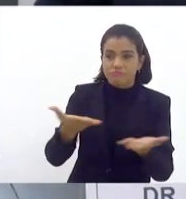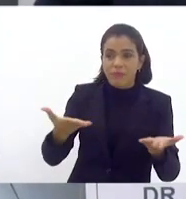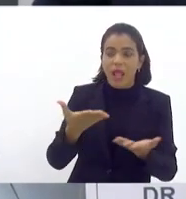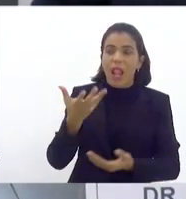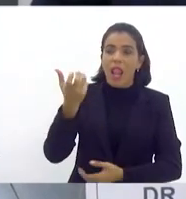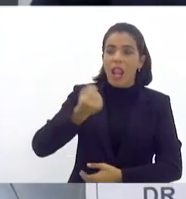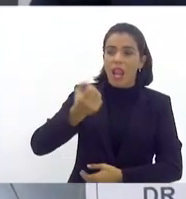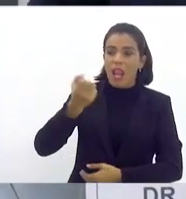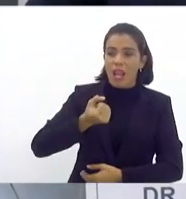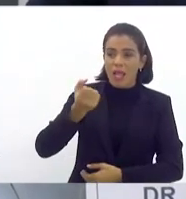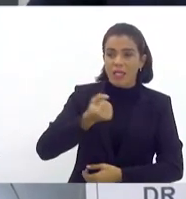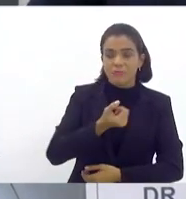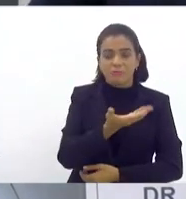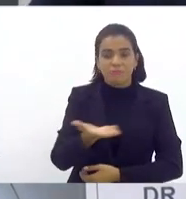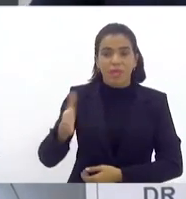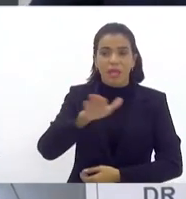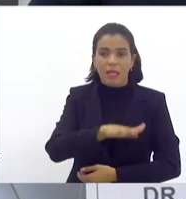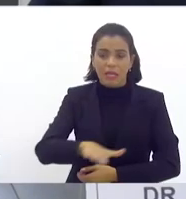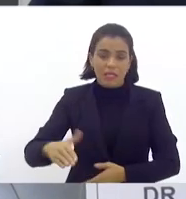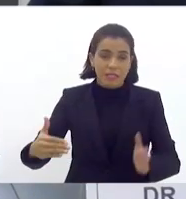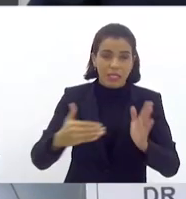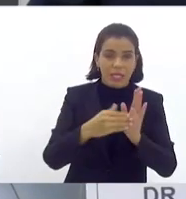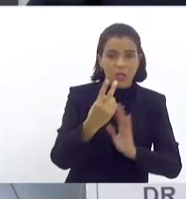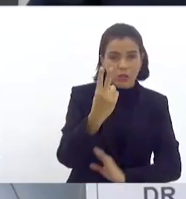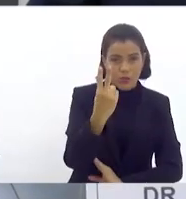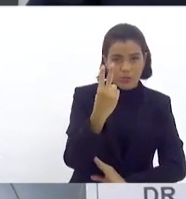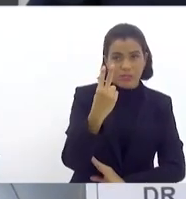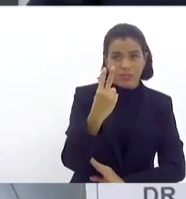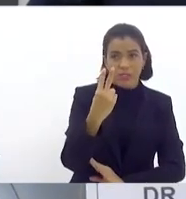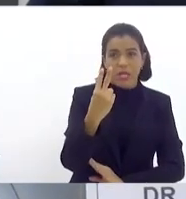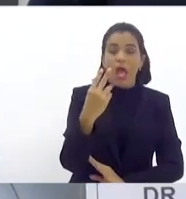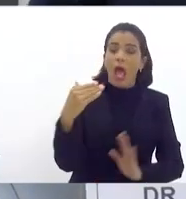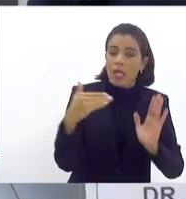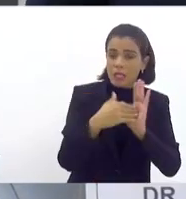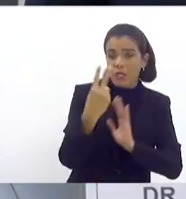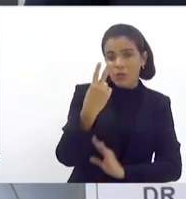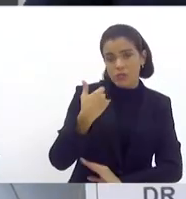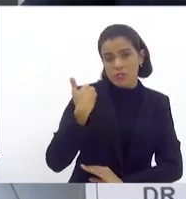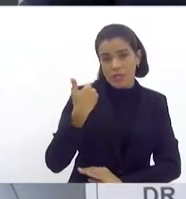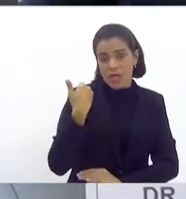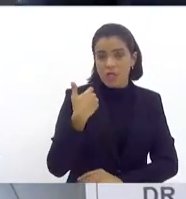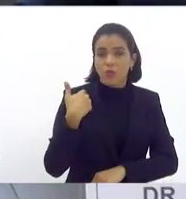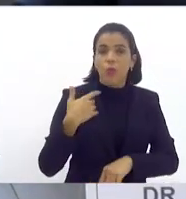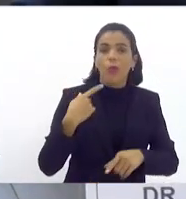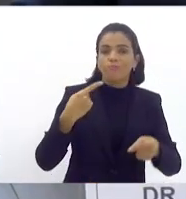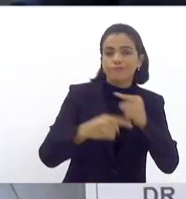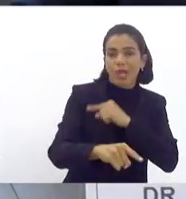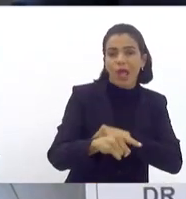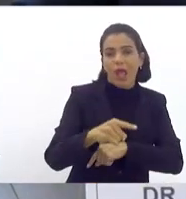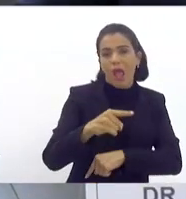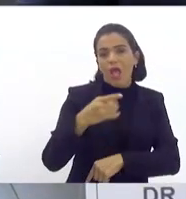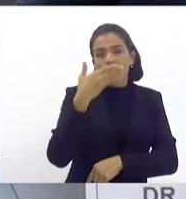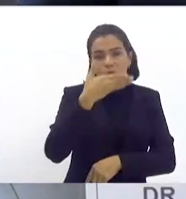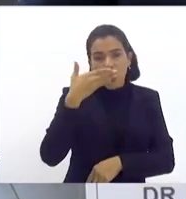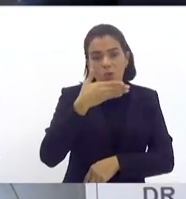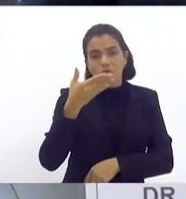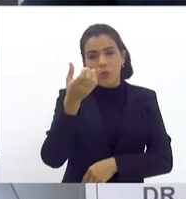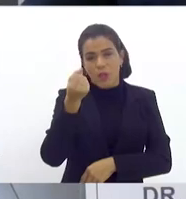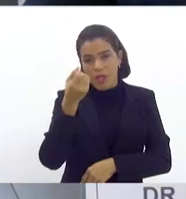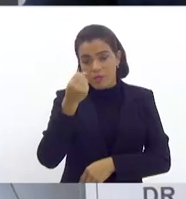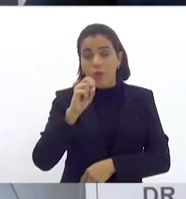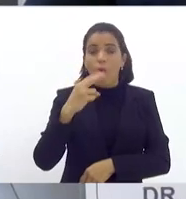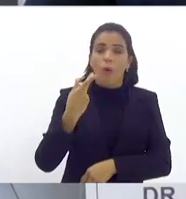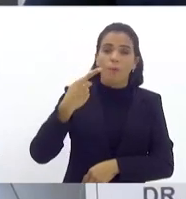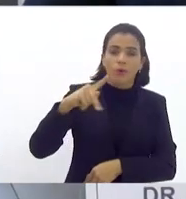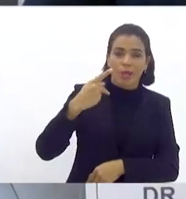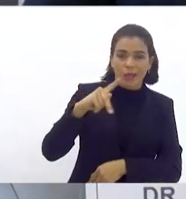de forma gratuita para crianças até 2 anos de idade, não, até 2 anos com intolerância à lactose, ou alérgicas à proteína do leite no âmbito